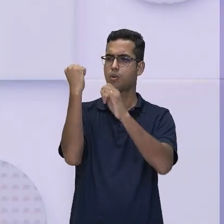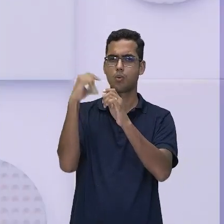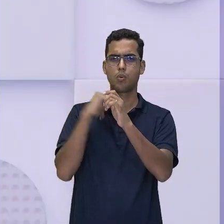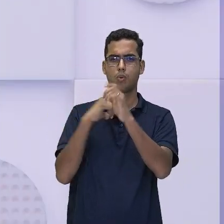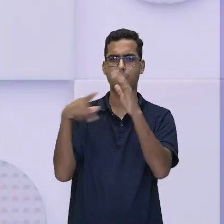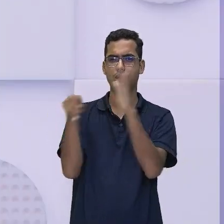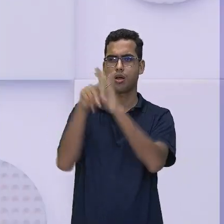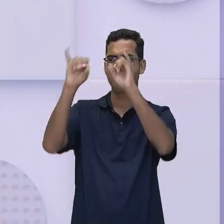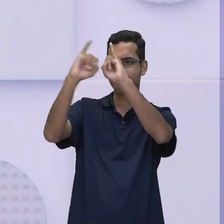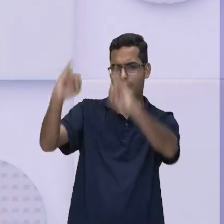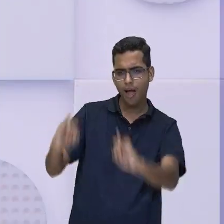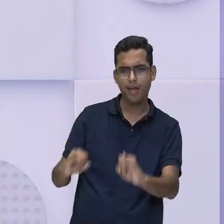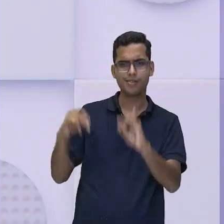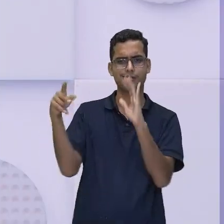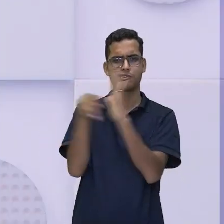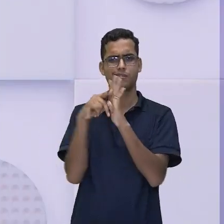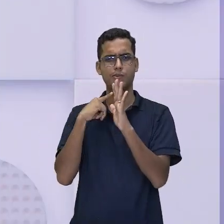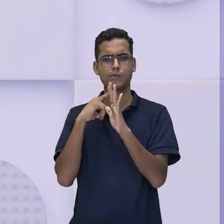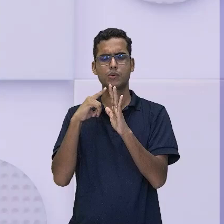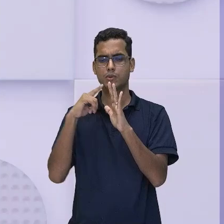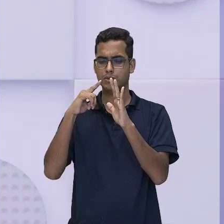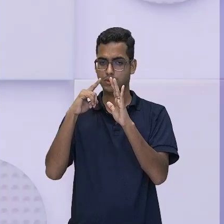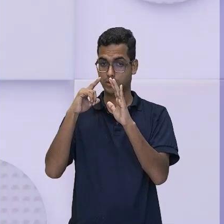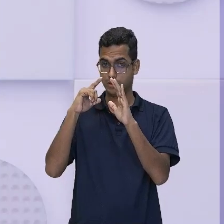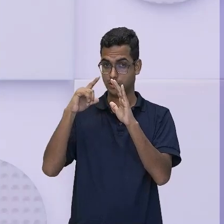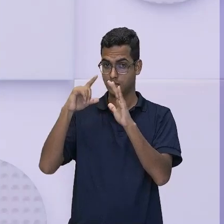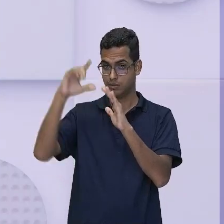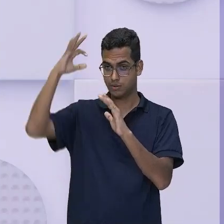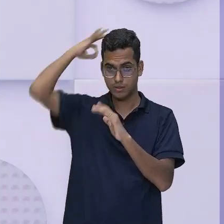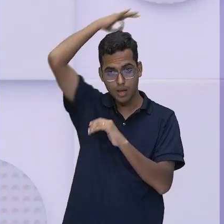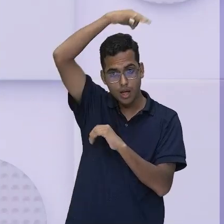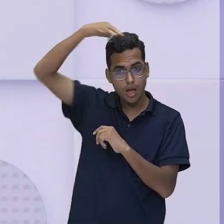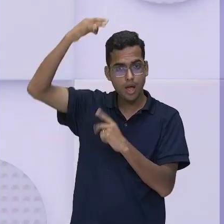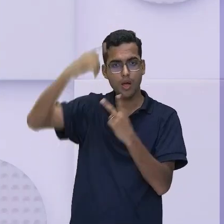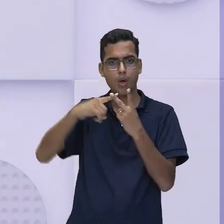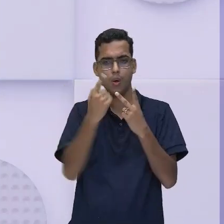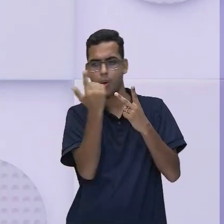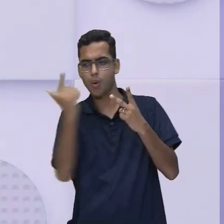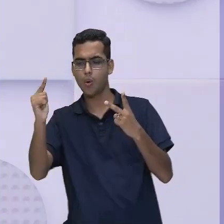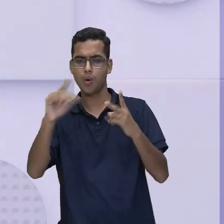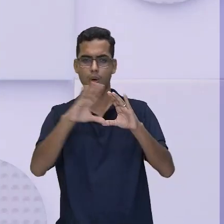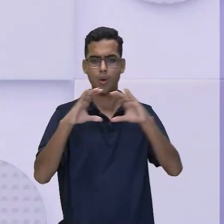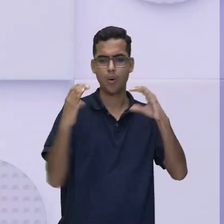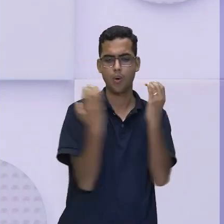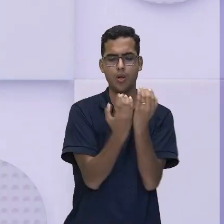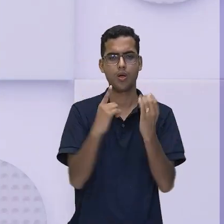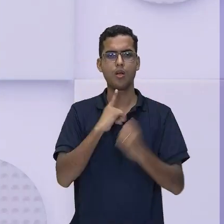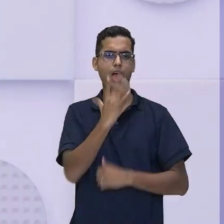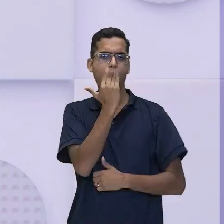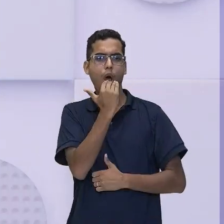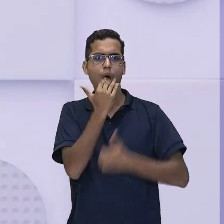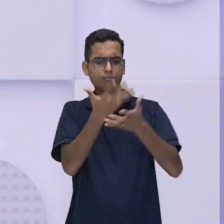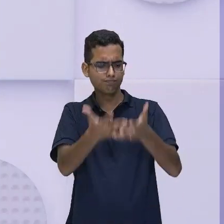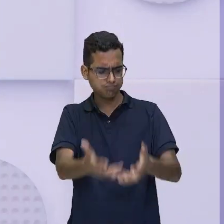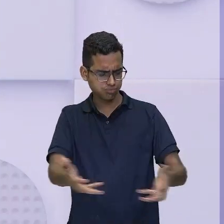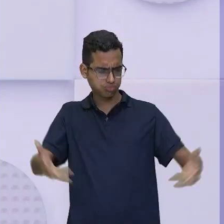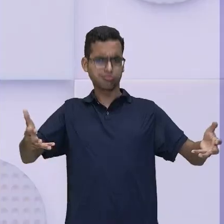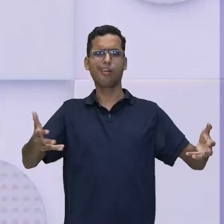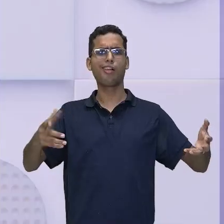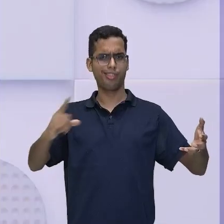Algumas comunidades fazem grandes banquetes, não como oferenda, mas como algo, como um